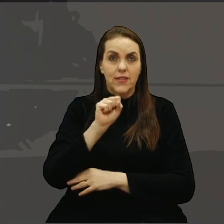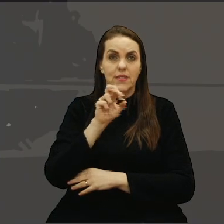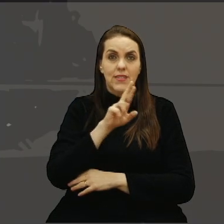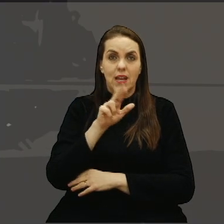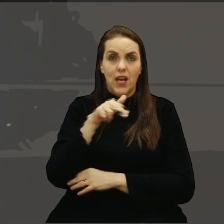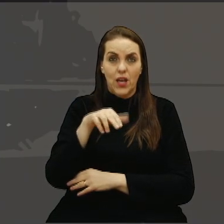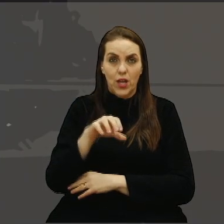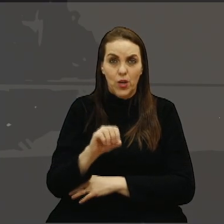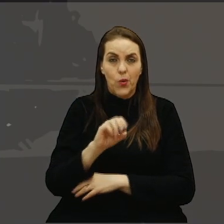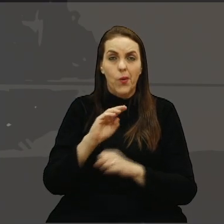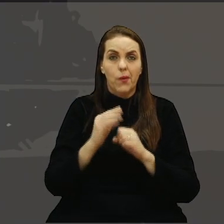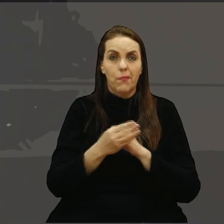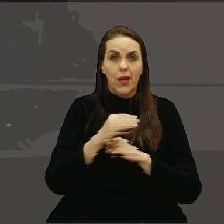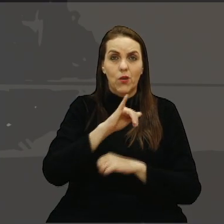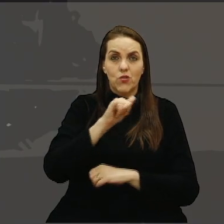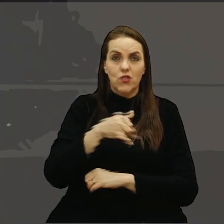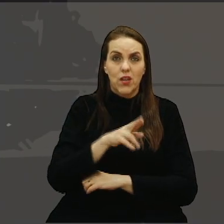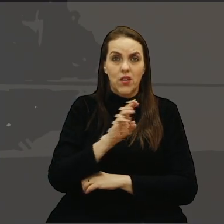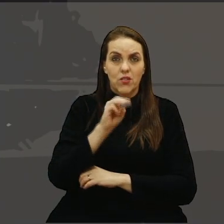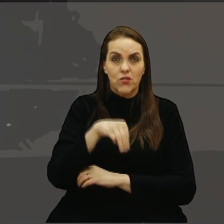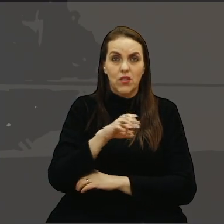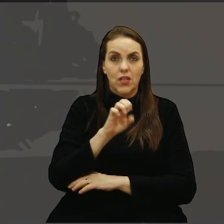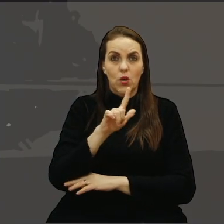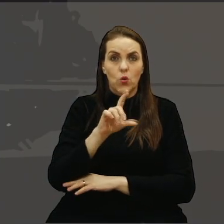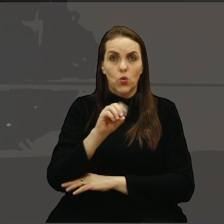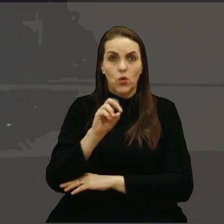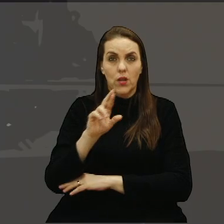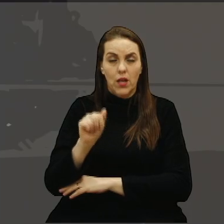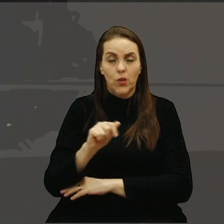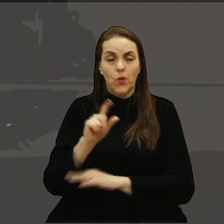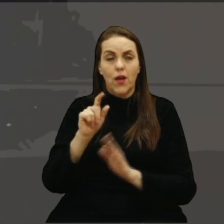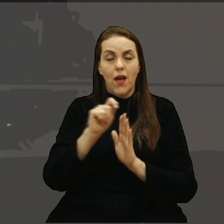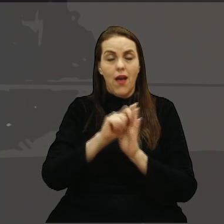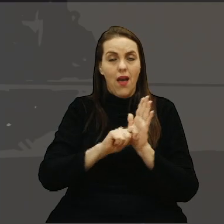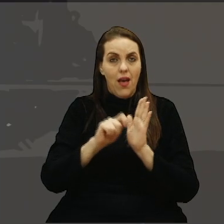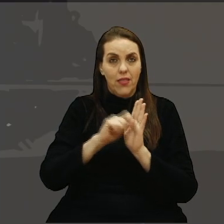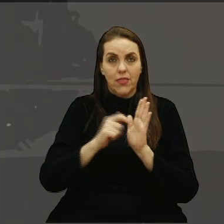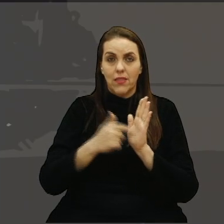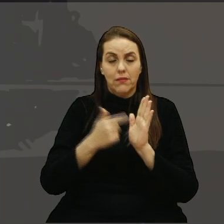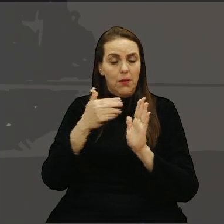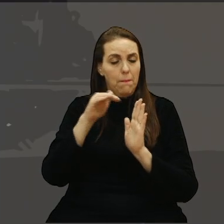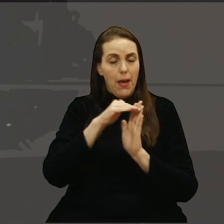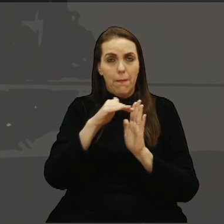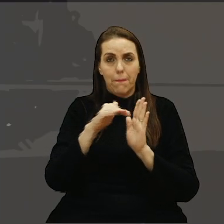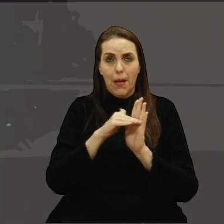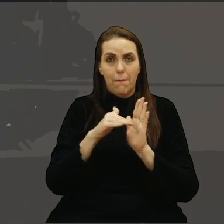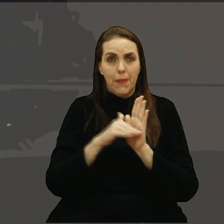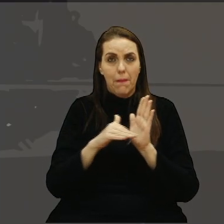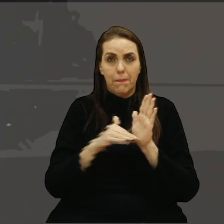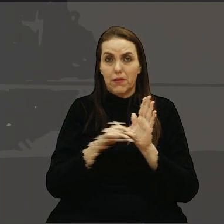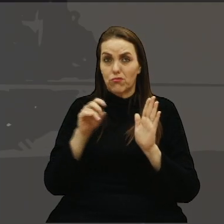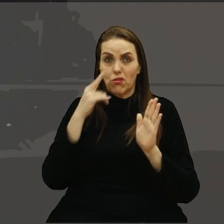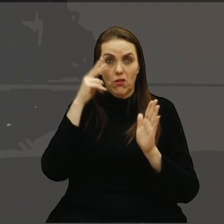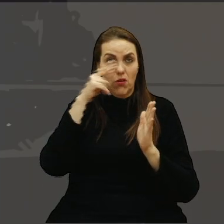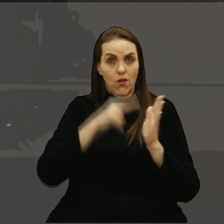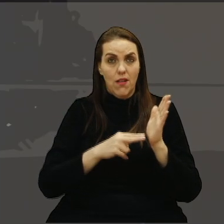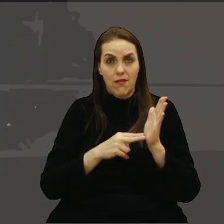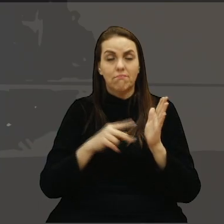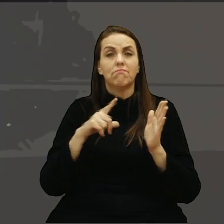bairro Jardim Adorado. Todas as atas estão lá especificado, é só olhar, todas as atas estão lá